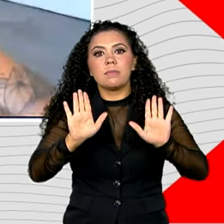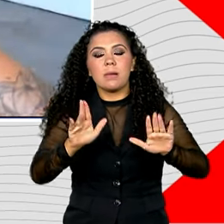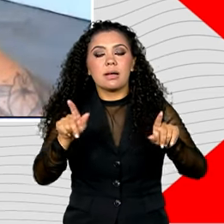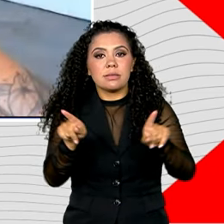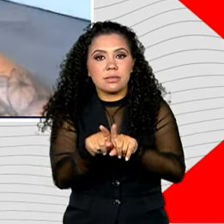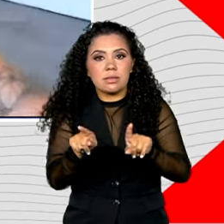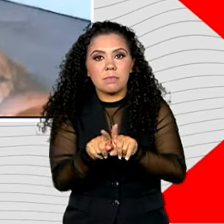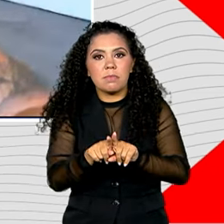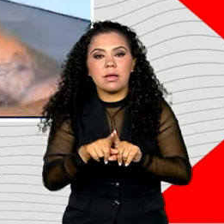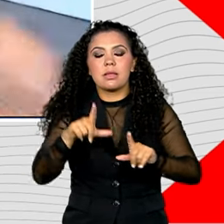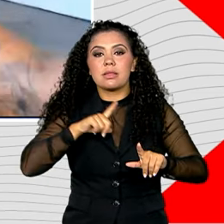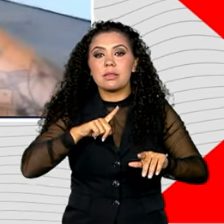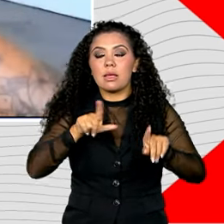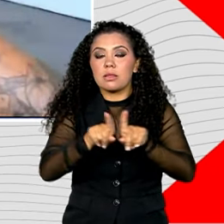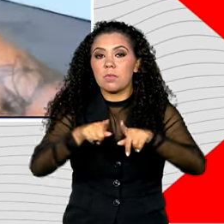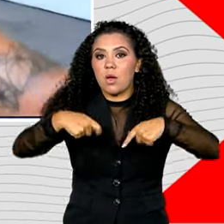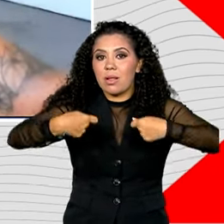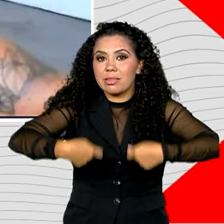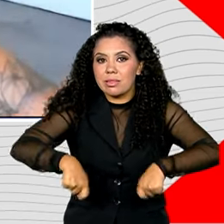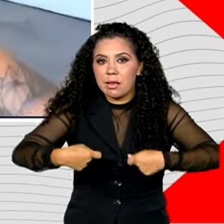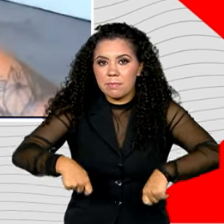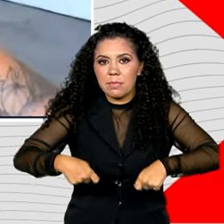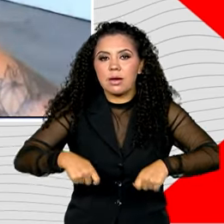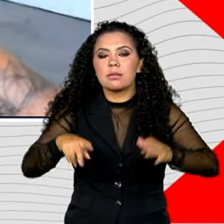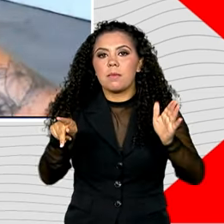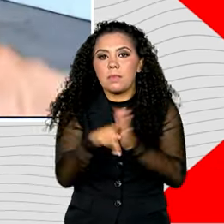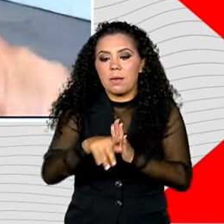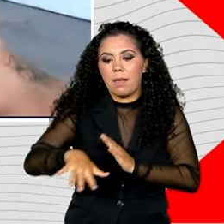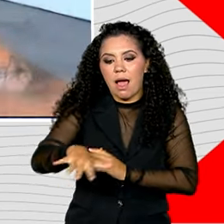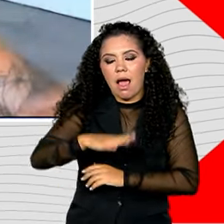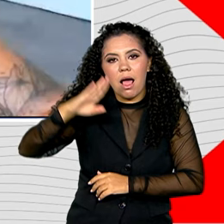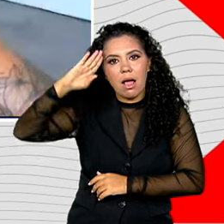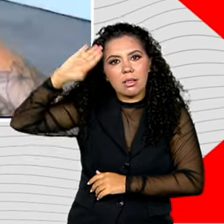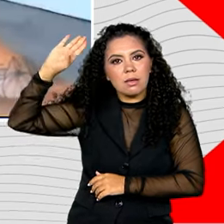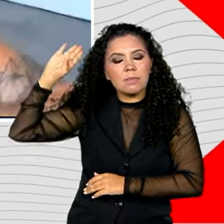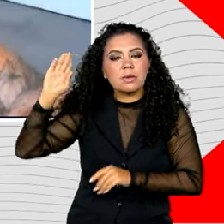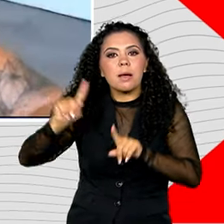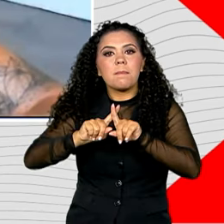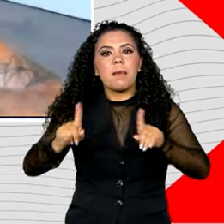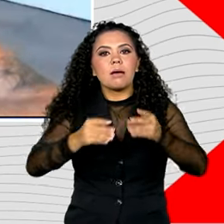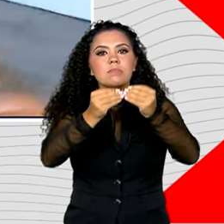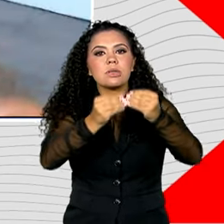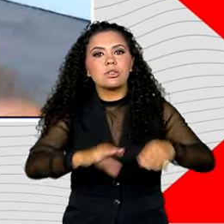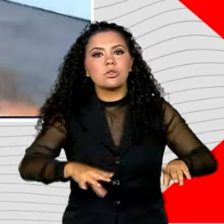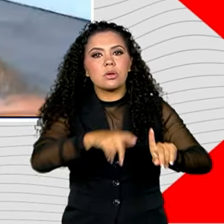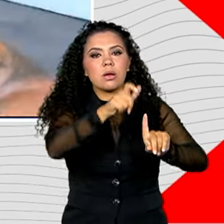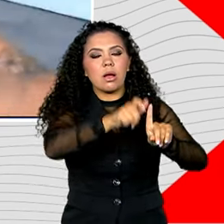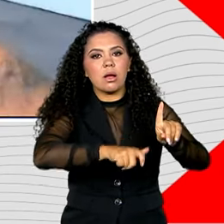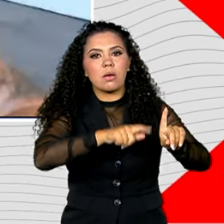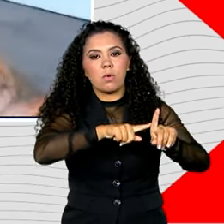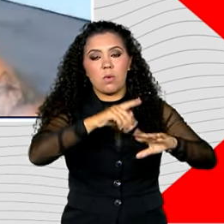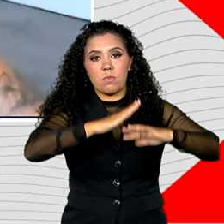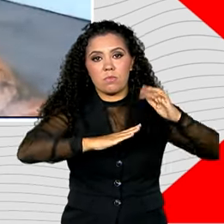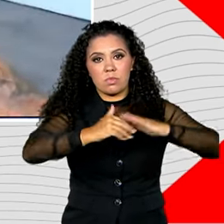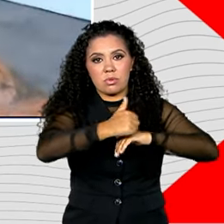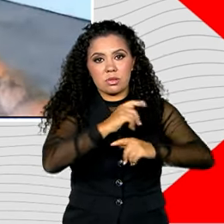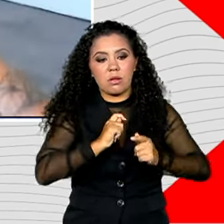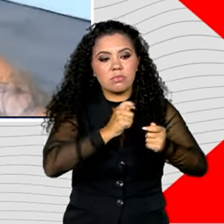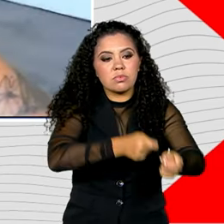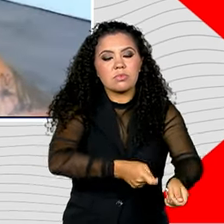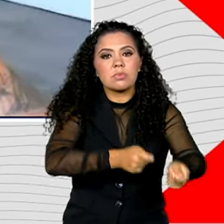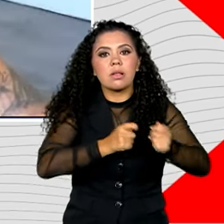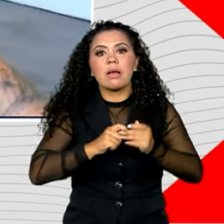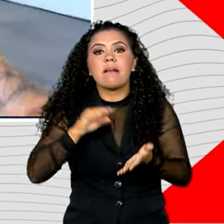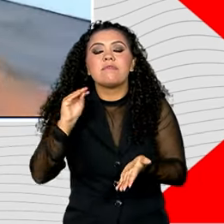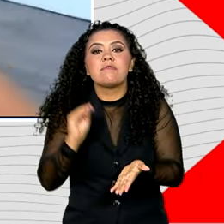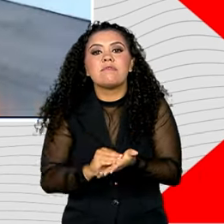no meio acadêmico também, mas tem suas consequências na vida desses pescadores, que é a falta de investimento nessas instituições,